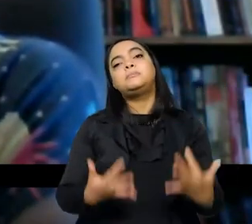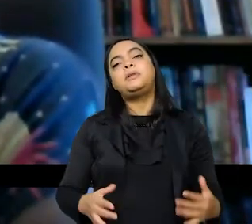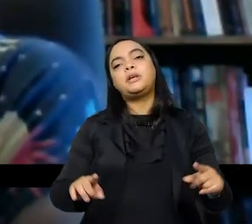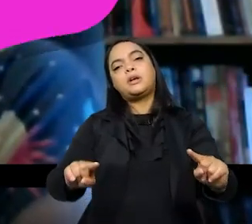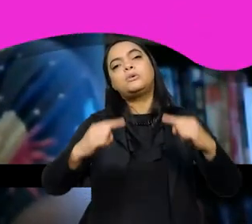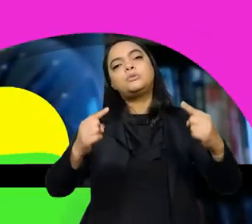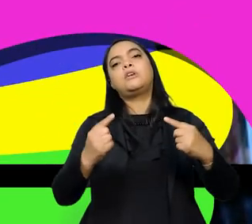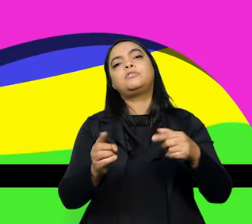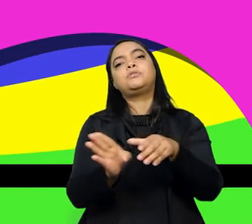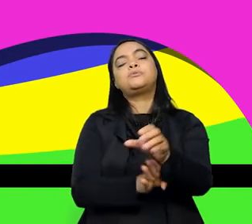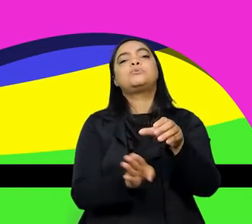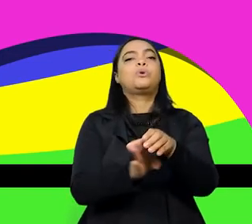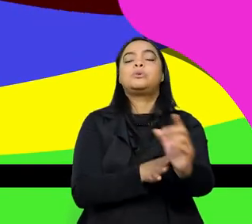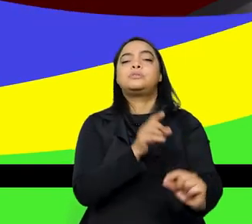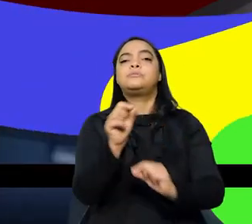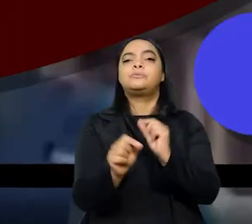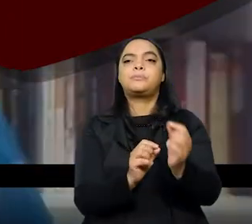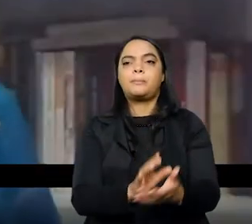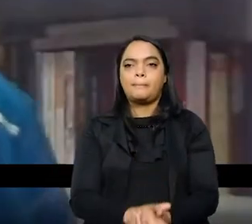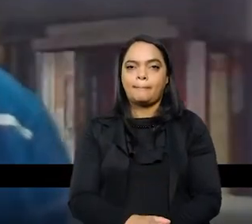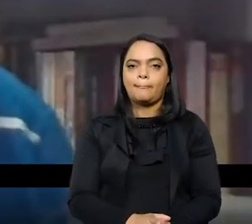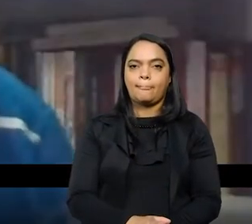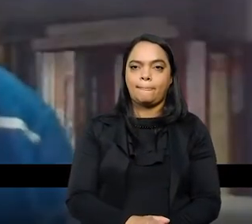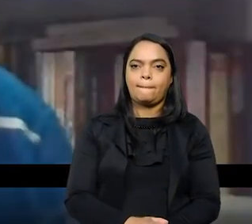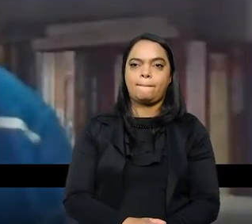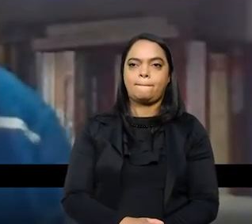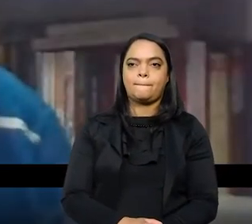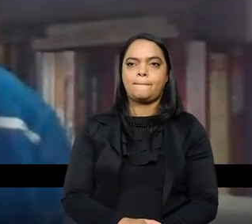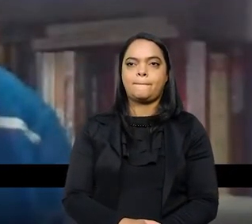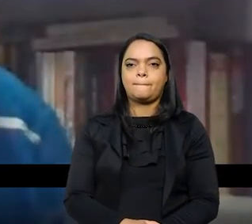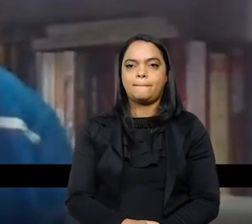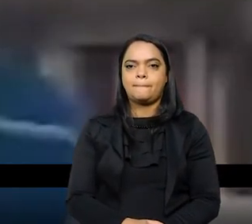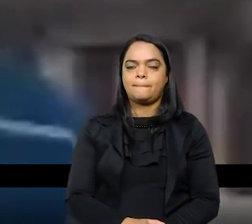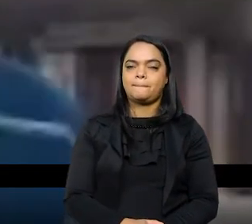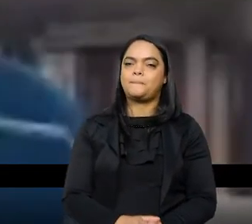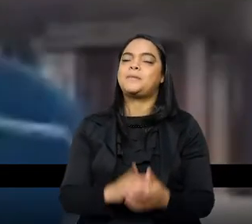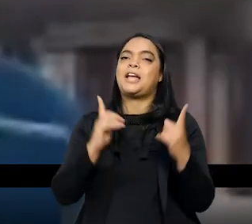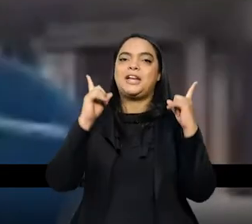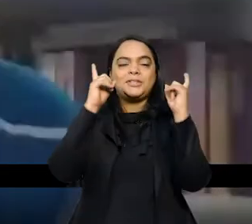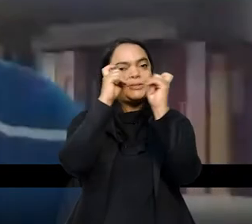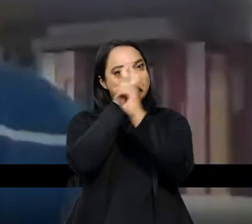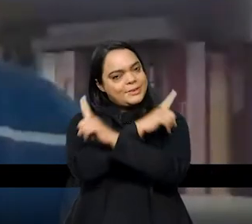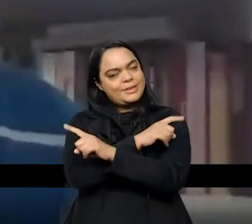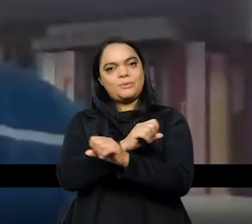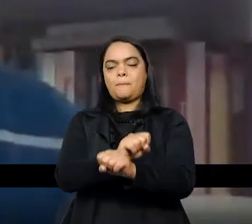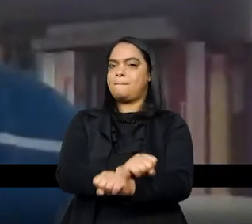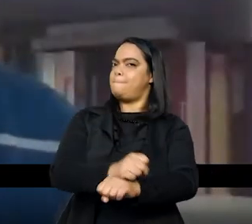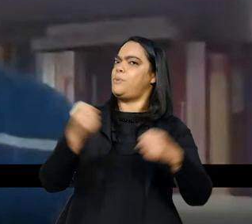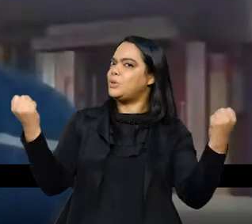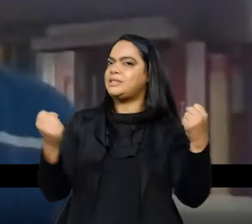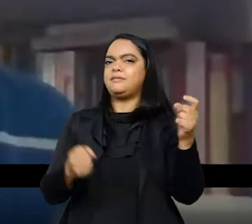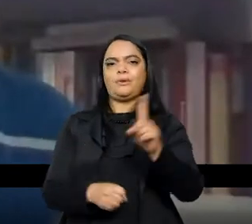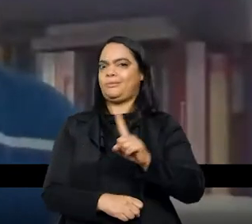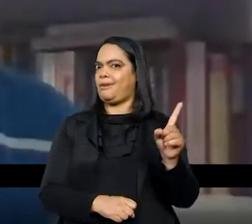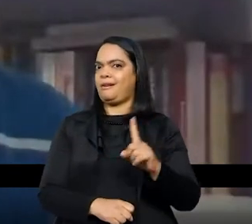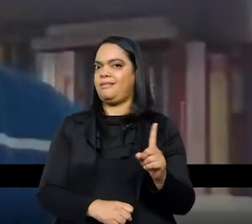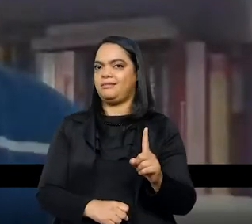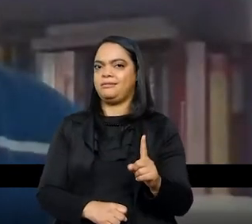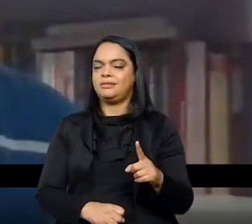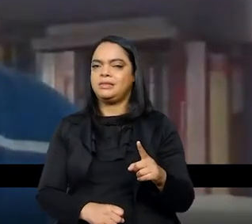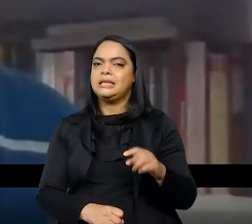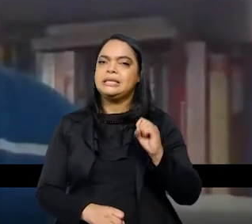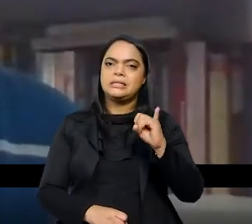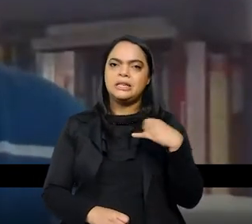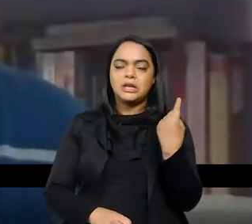você nos dá nessa direção? Difícil, mas não impossível. Se nós estamos falando de independências, então não tem por